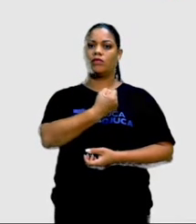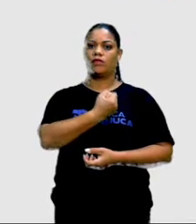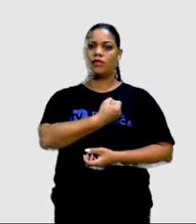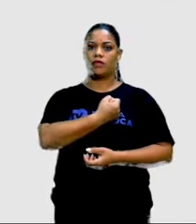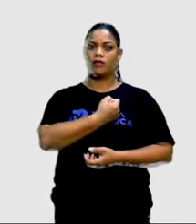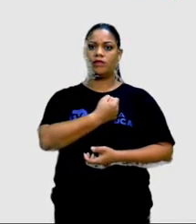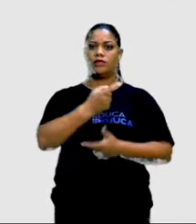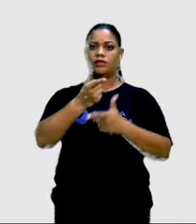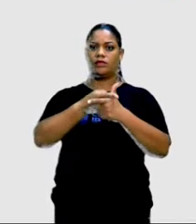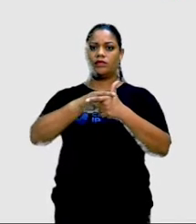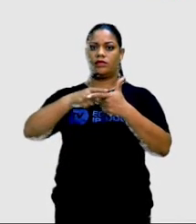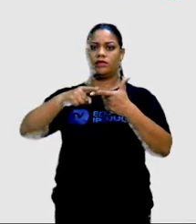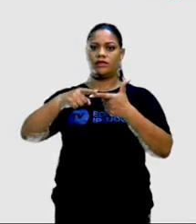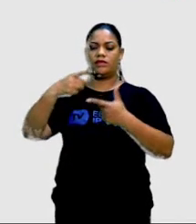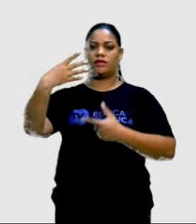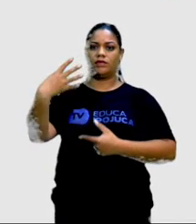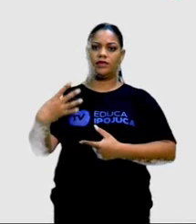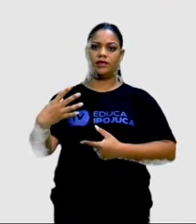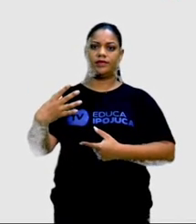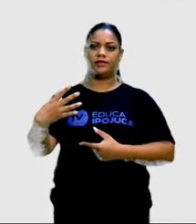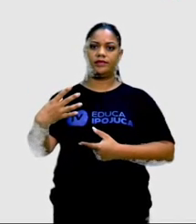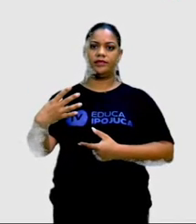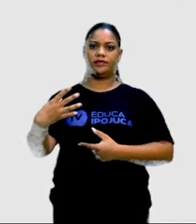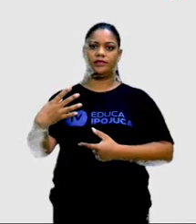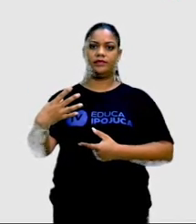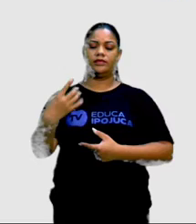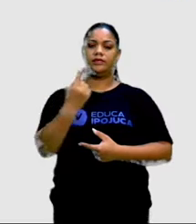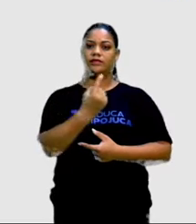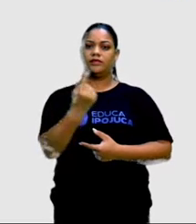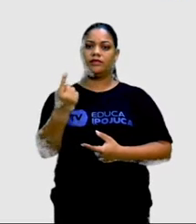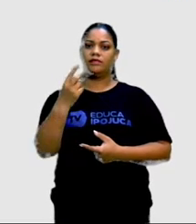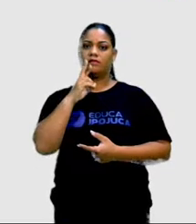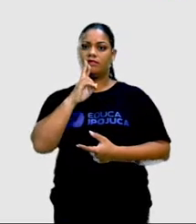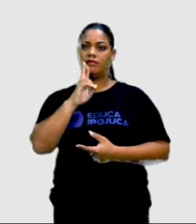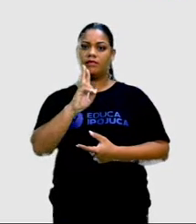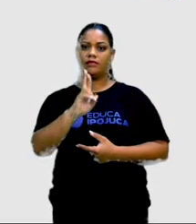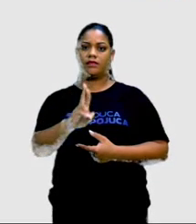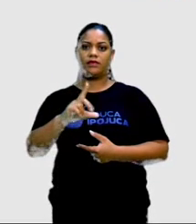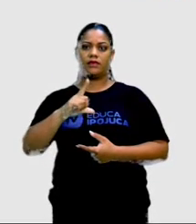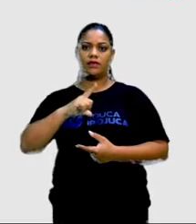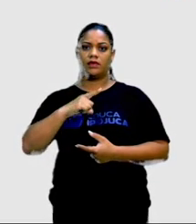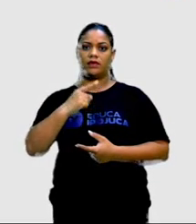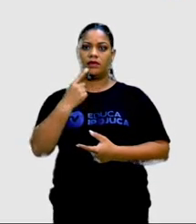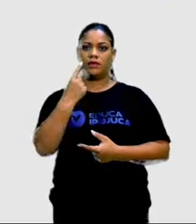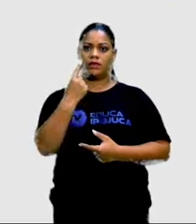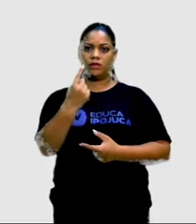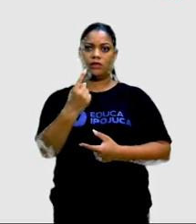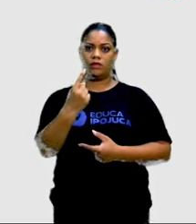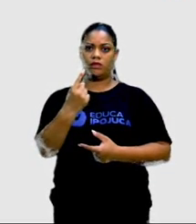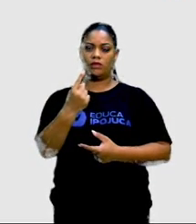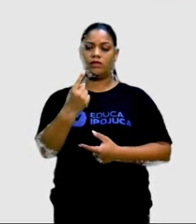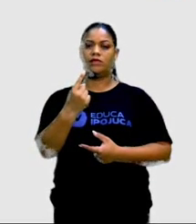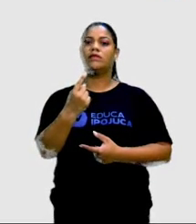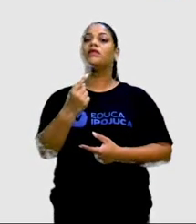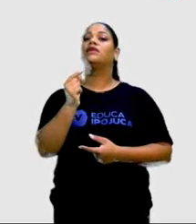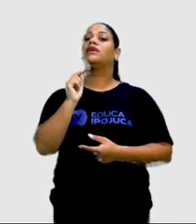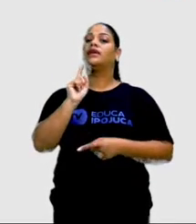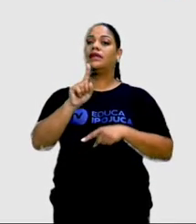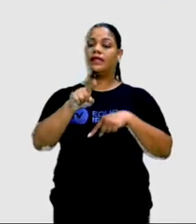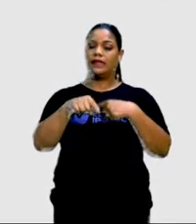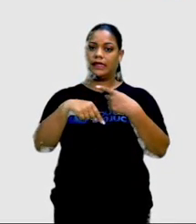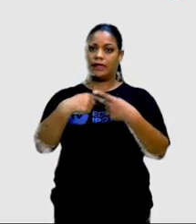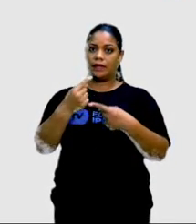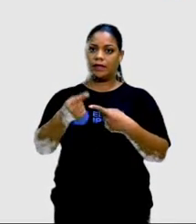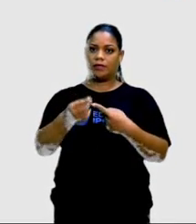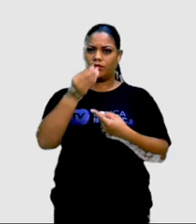divide por 4. Cada resultado tem um item e resta um. Então, como